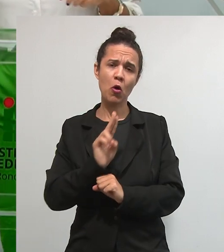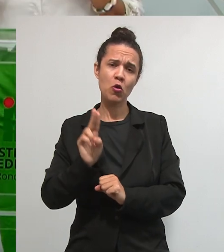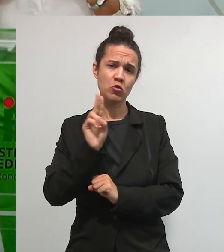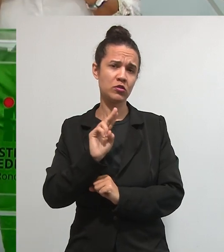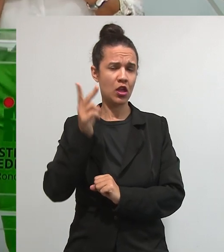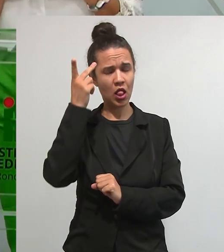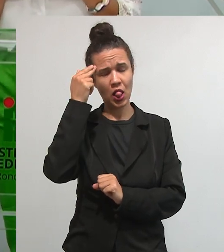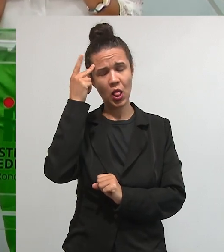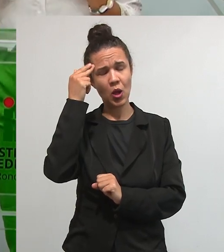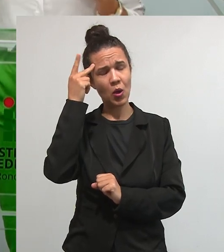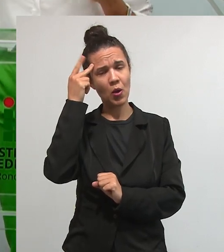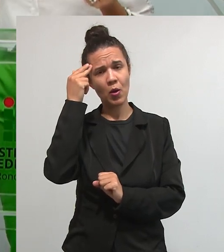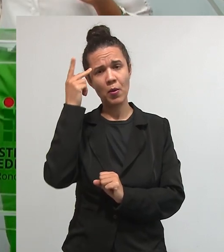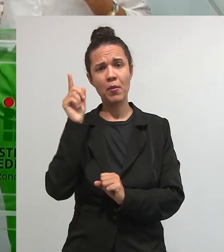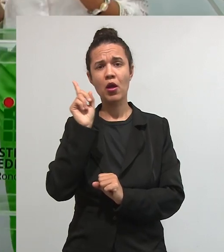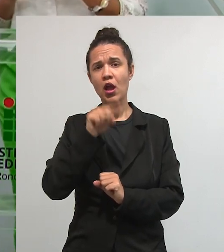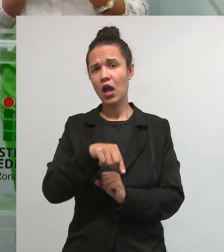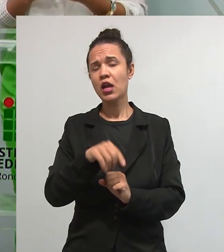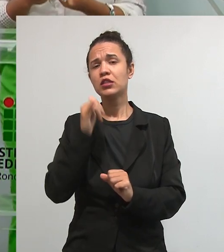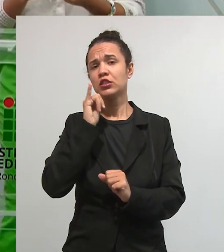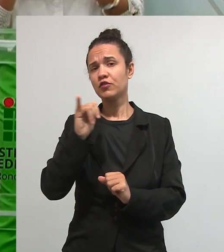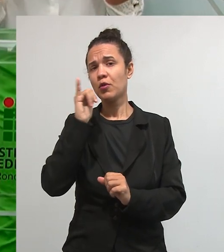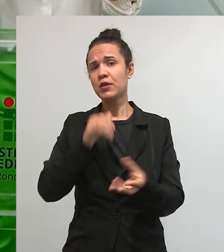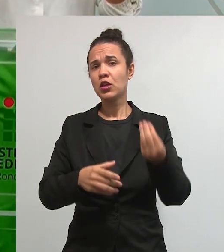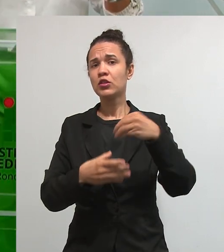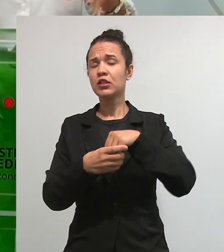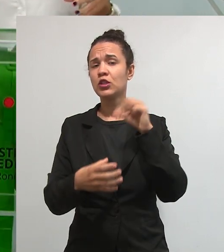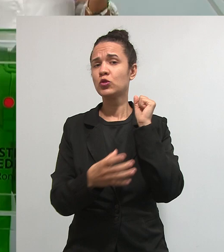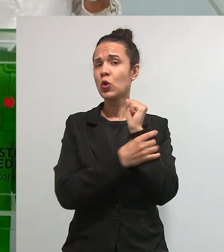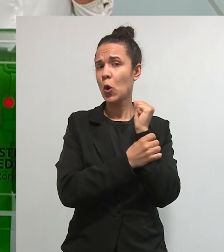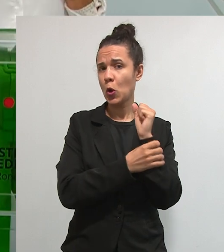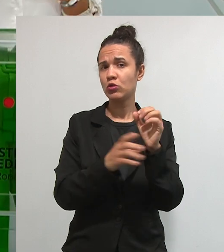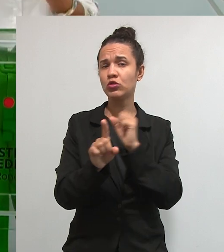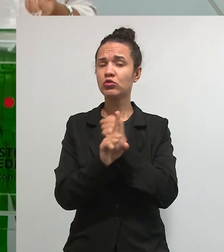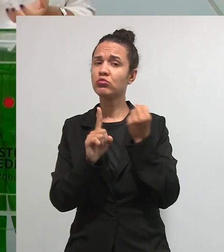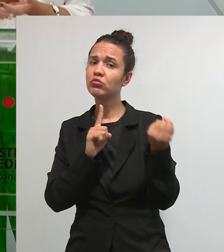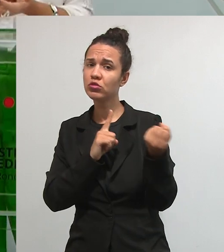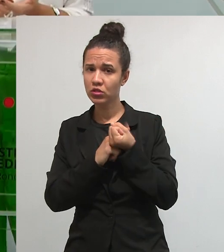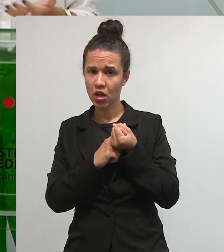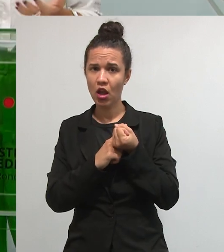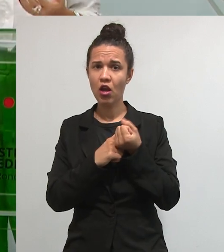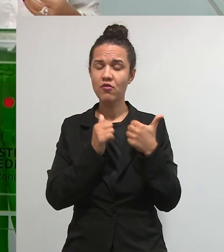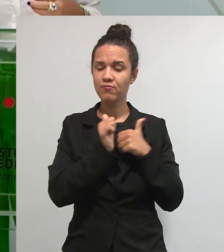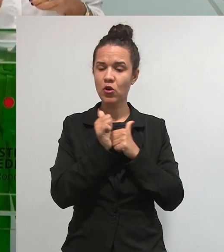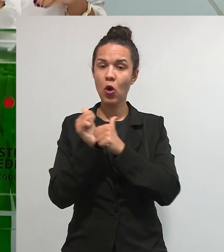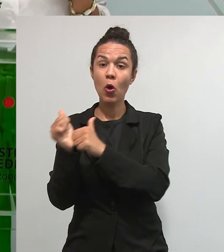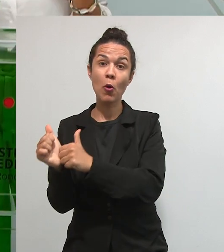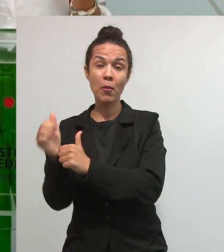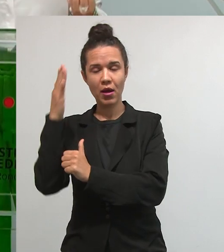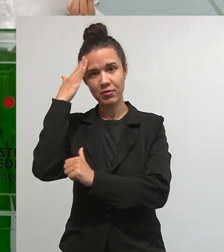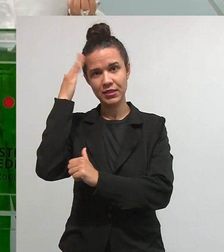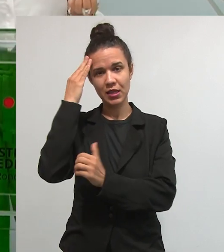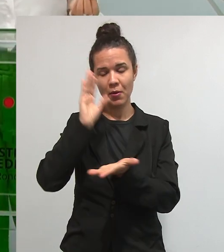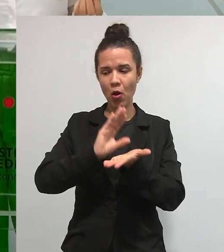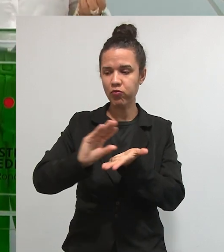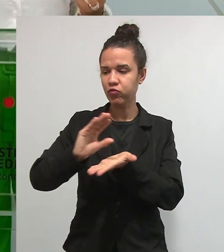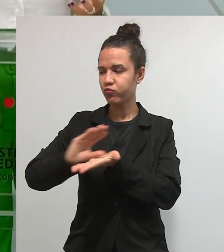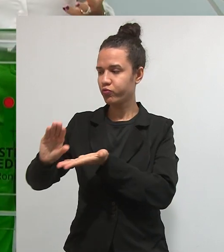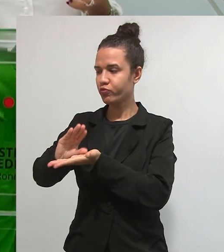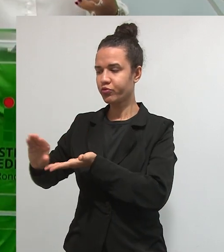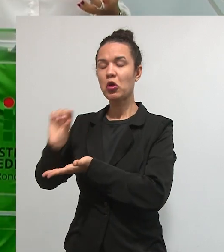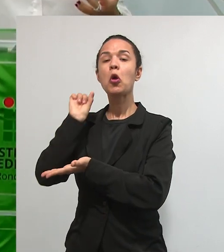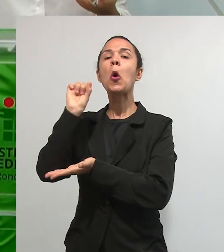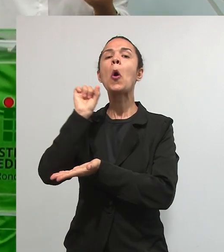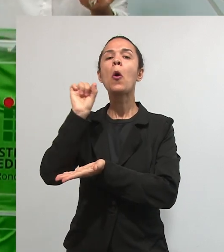lá no controle social. Isso você vai poder acompanhar, ver no que está sendo destinados os recursos públicos.